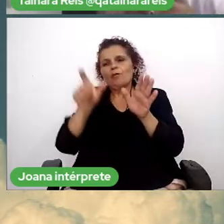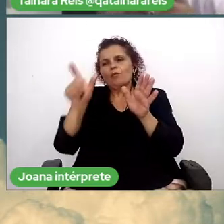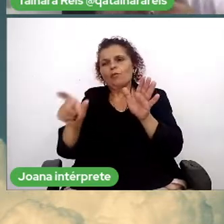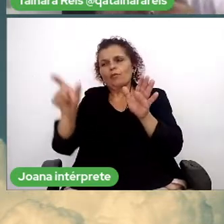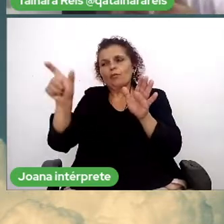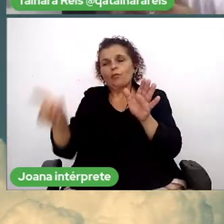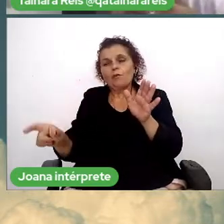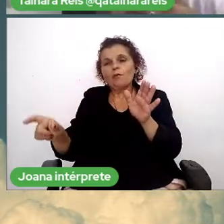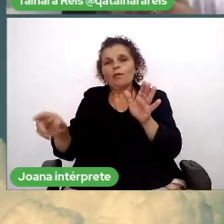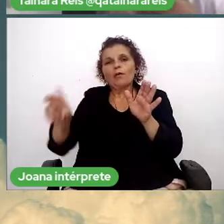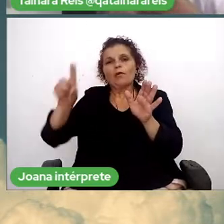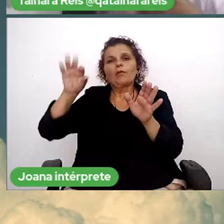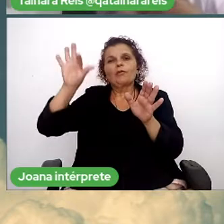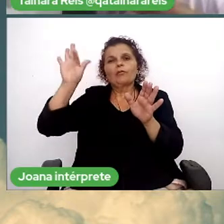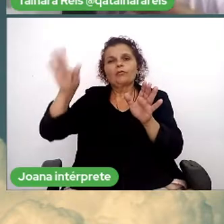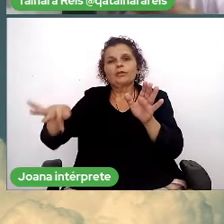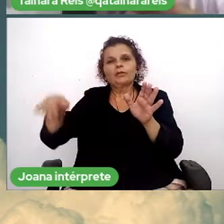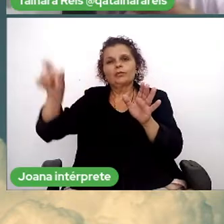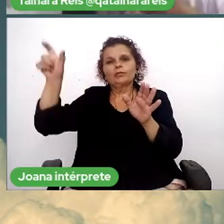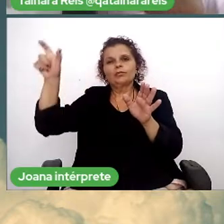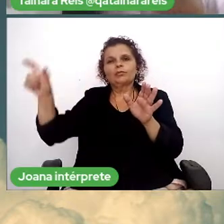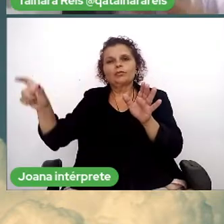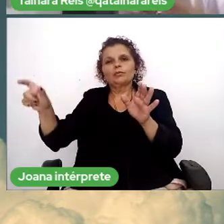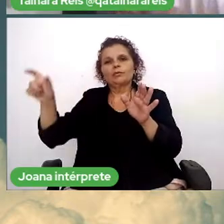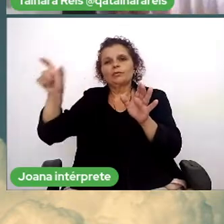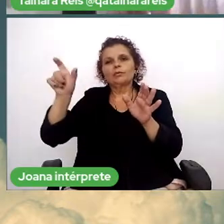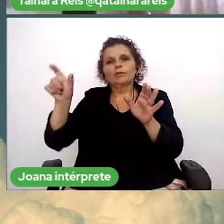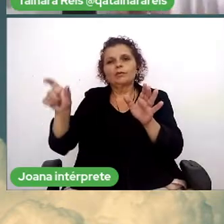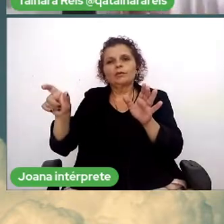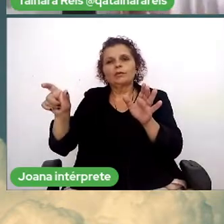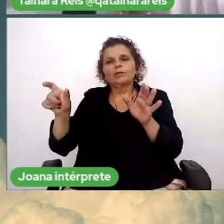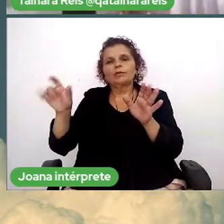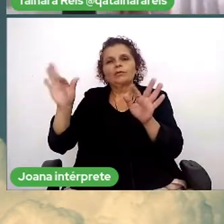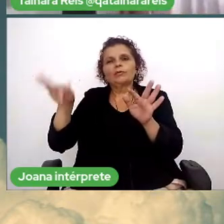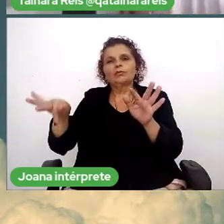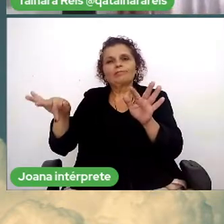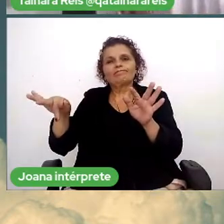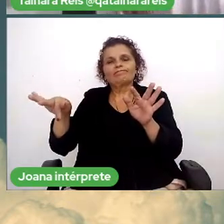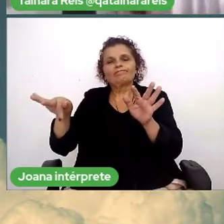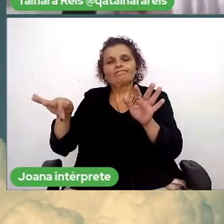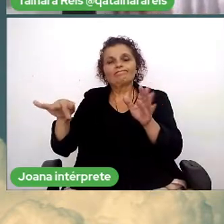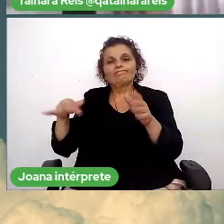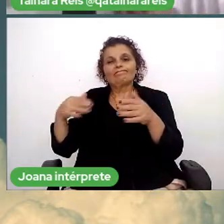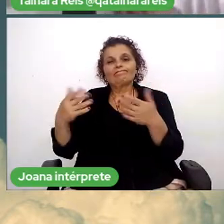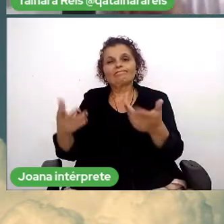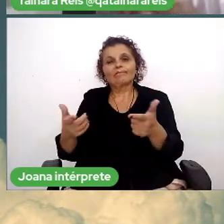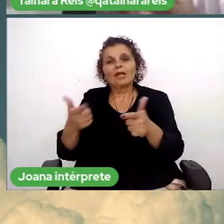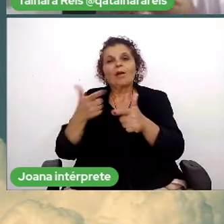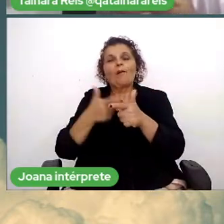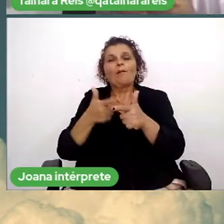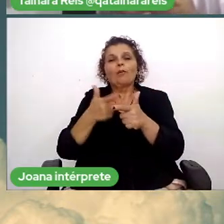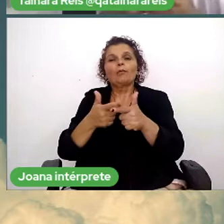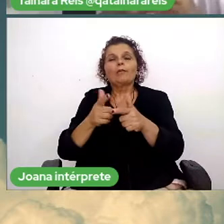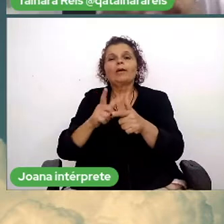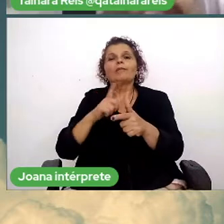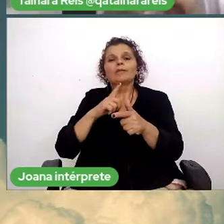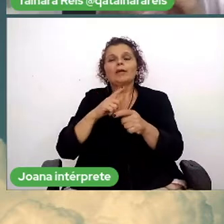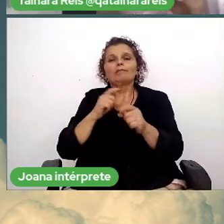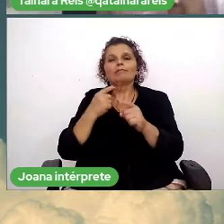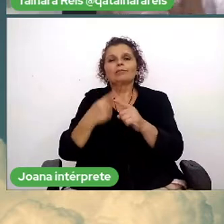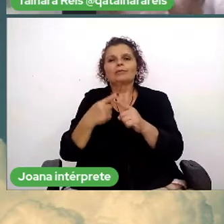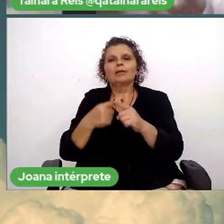do board, né? Do Kanban, enfim. E o problema disso é que a gente pode começar a achar que